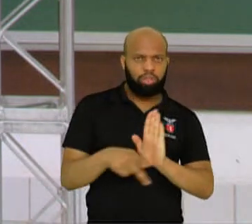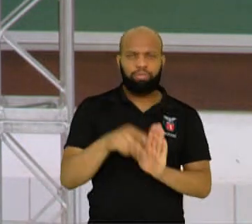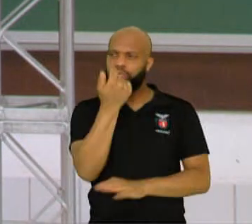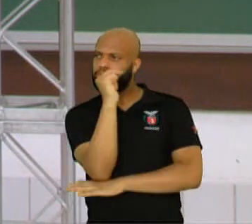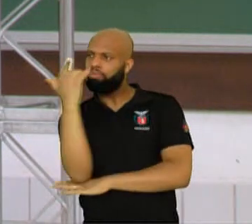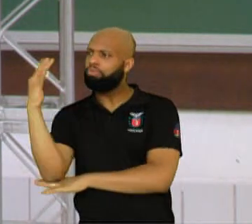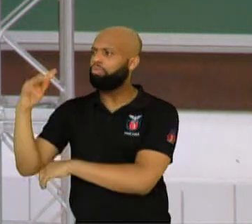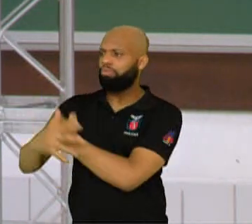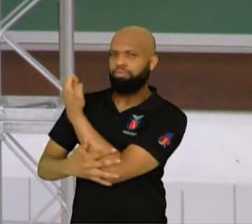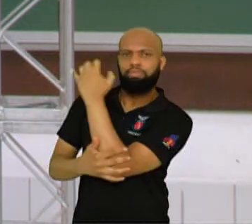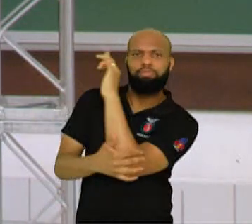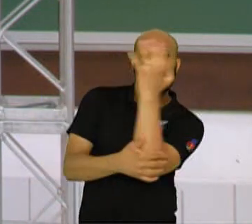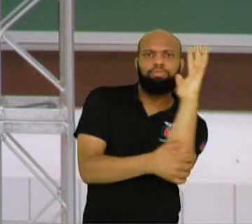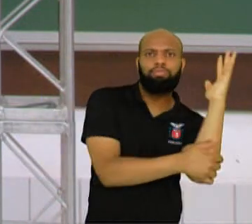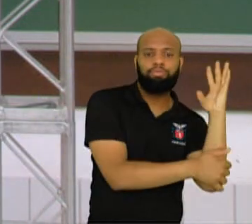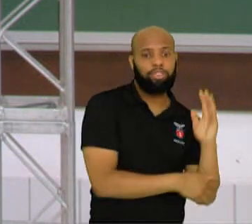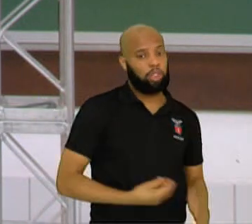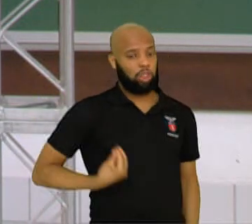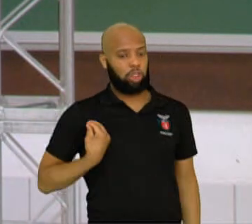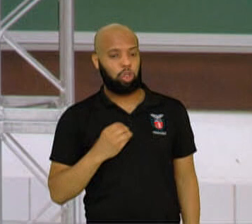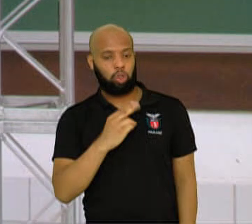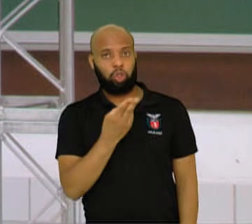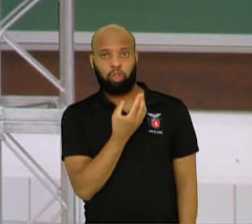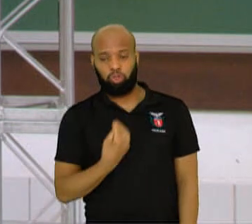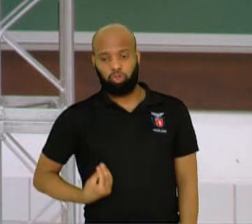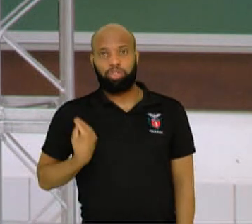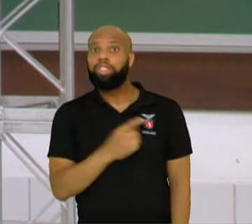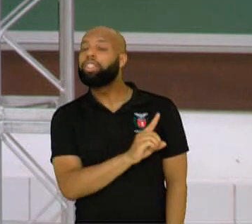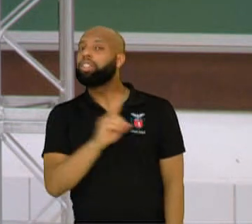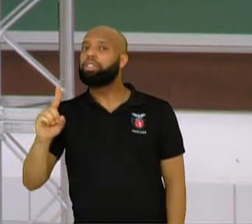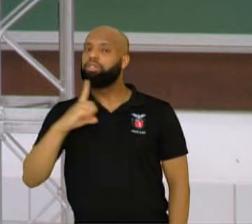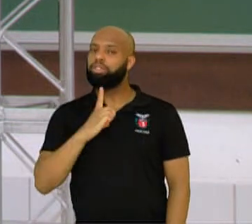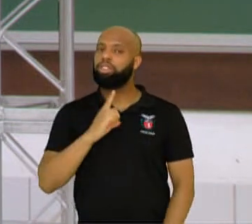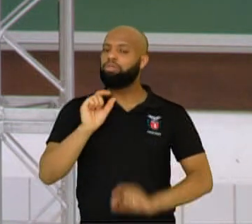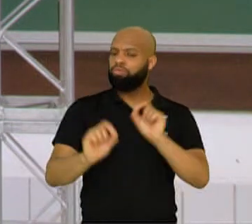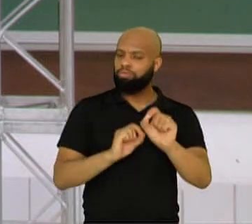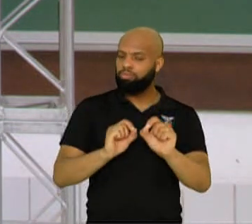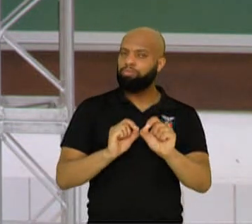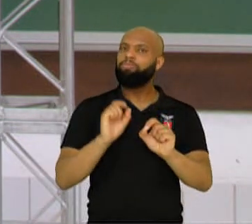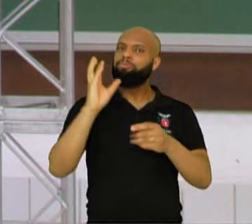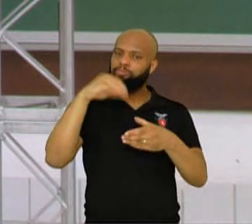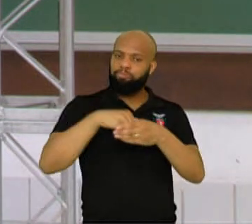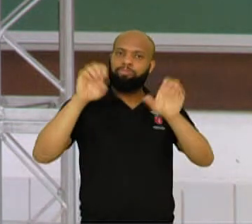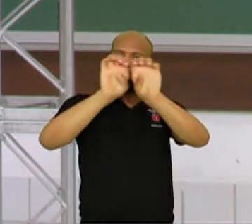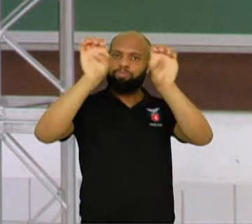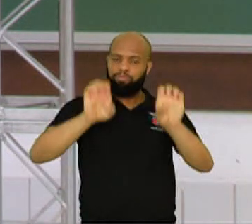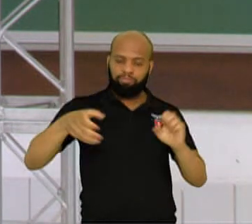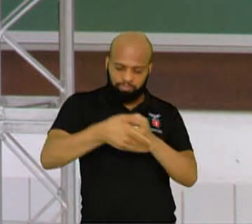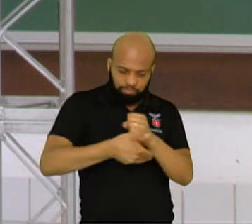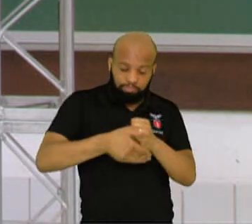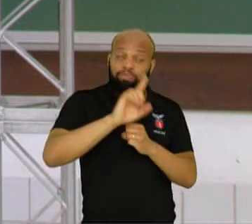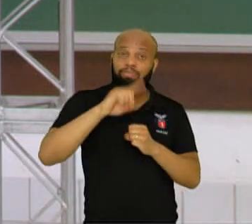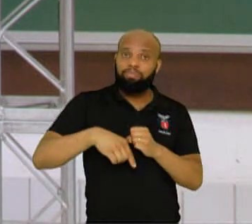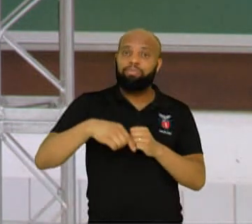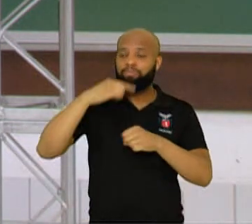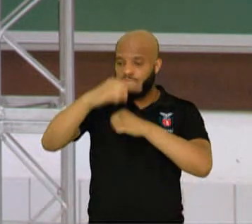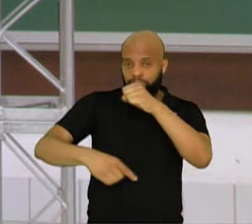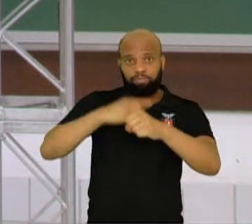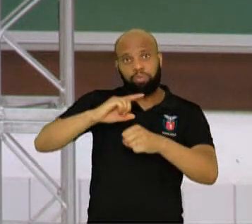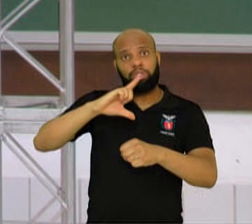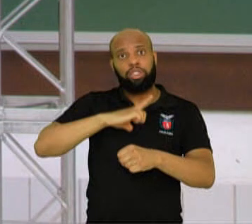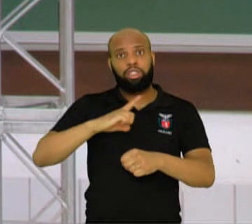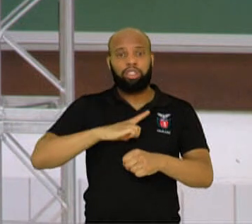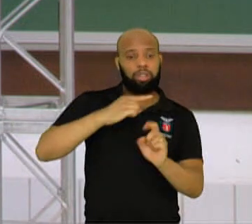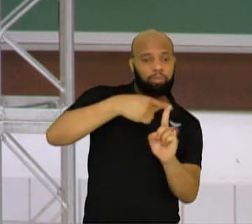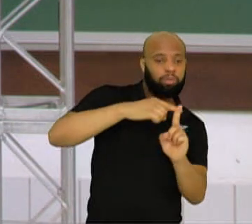é formado, então o que é vivo e não é vivo, é formado por átomos. E o átomo tem carga elétrica ou não.